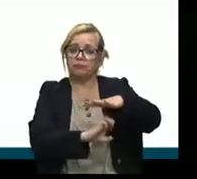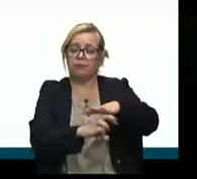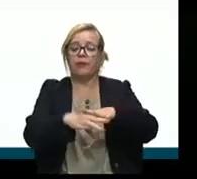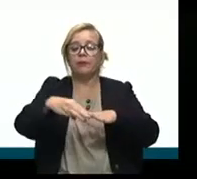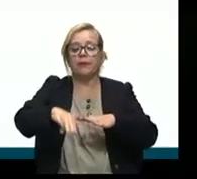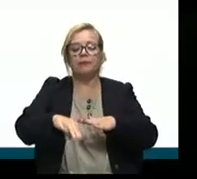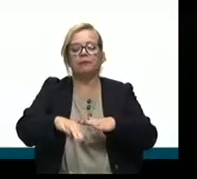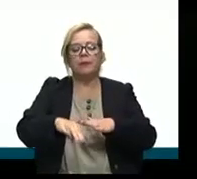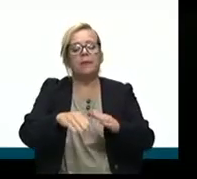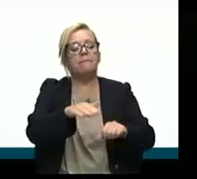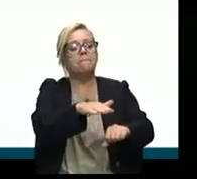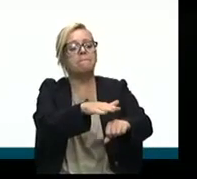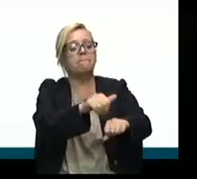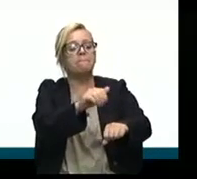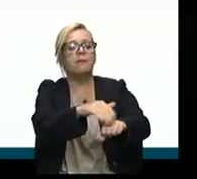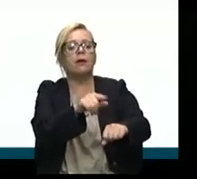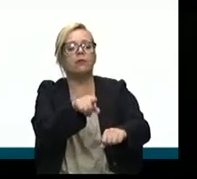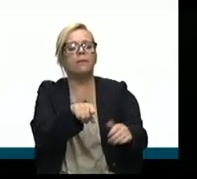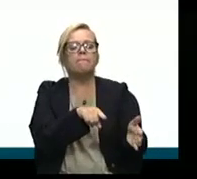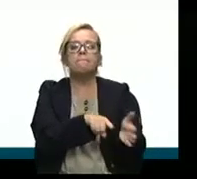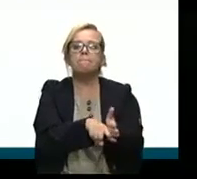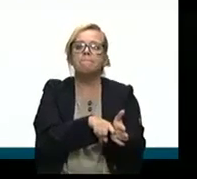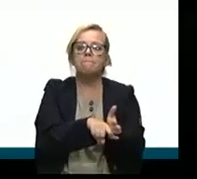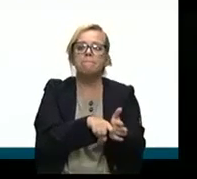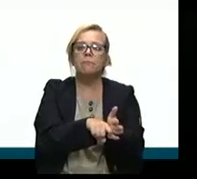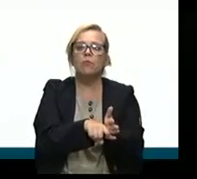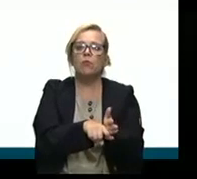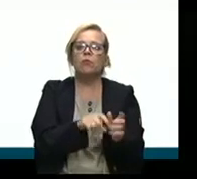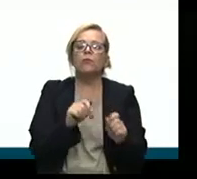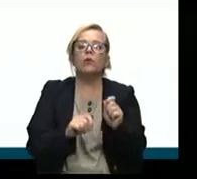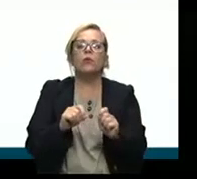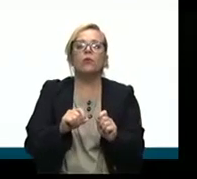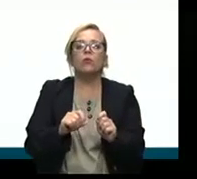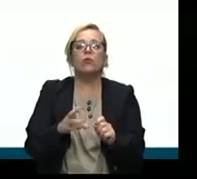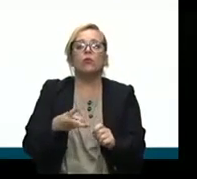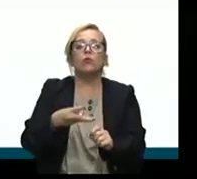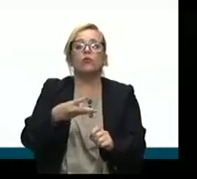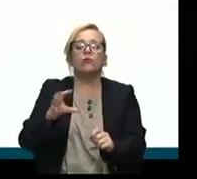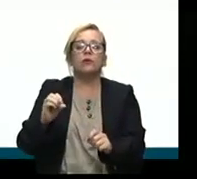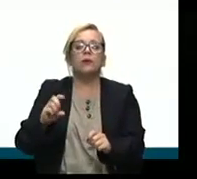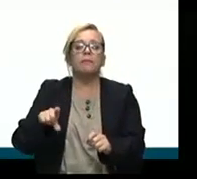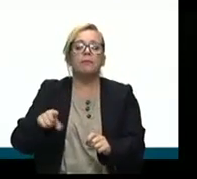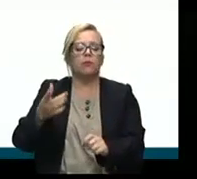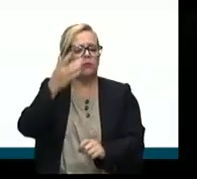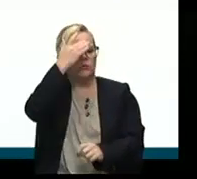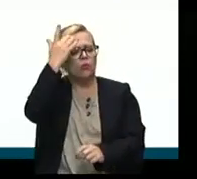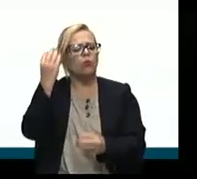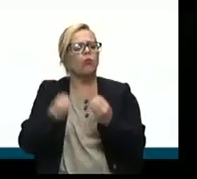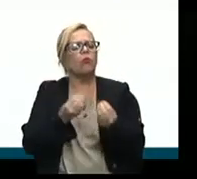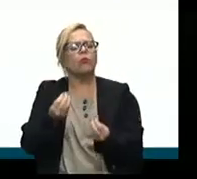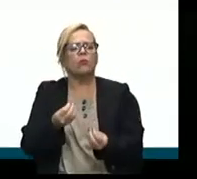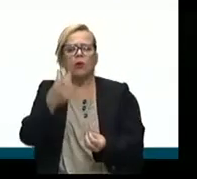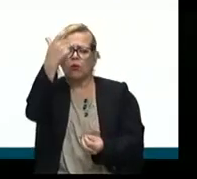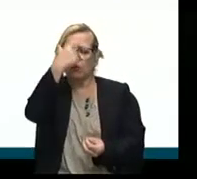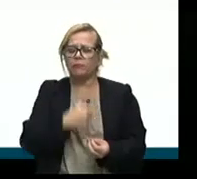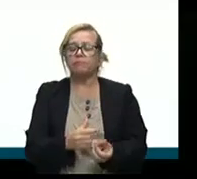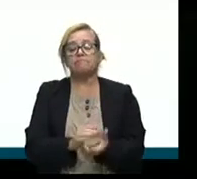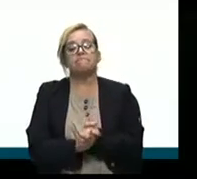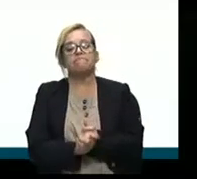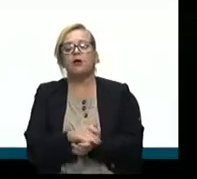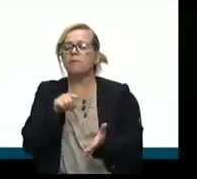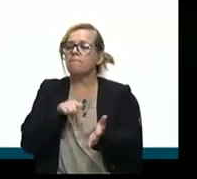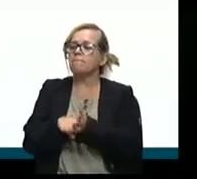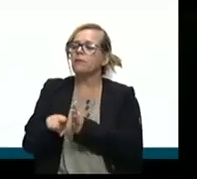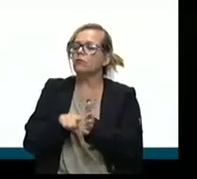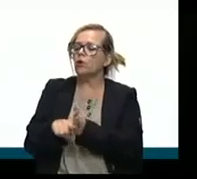foi incumbido de realizar uma pesquisa para determinar o perfil dos 30 mil funcionários. Foi perguntado aos funcionários da empresa